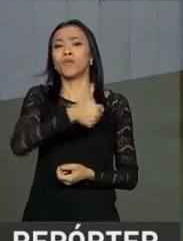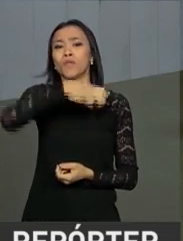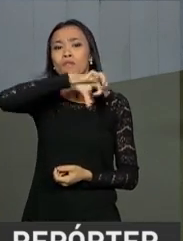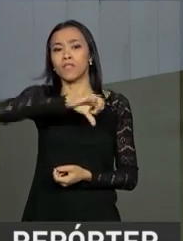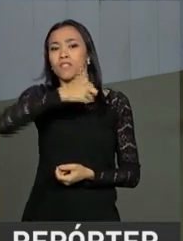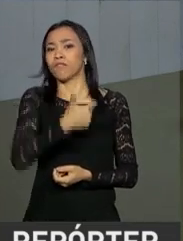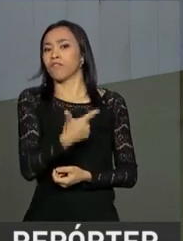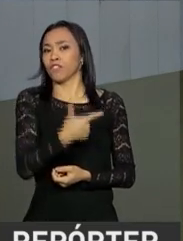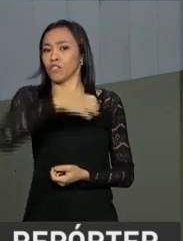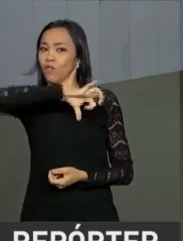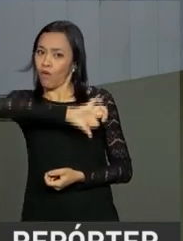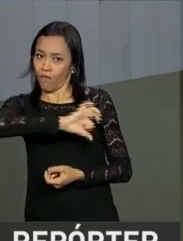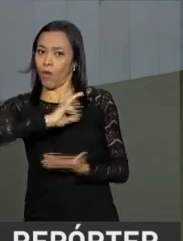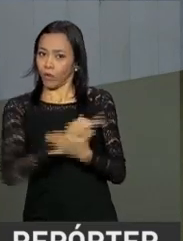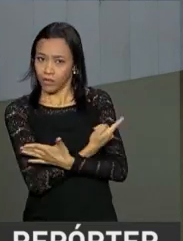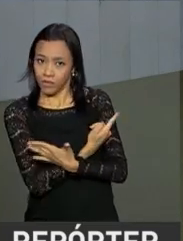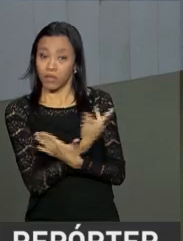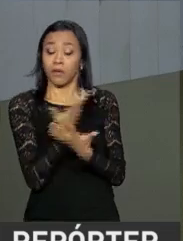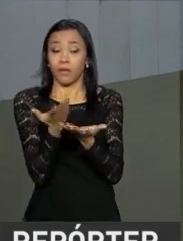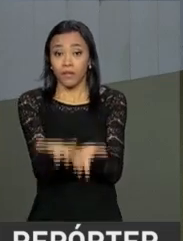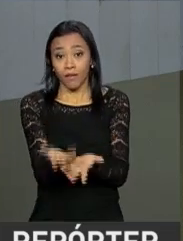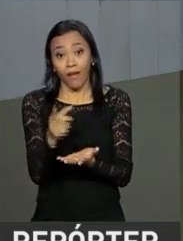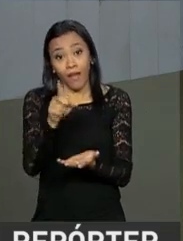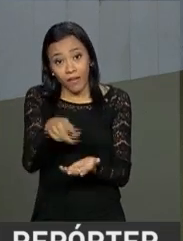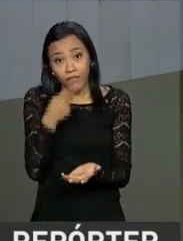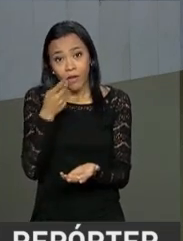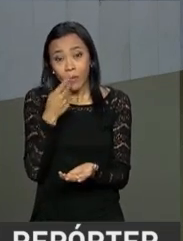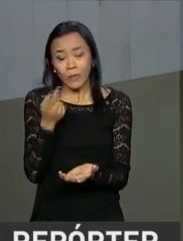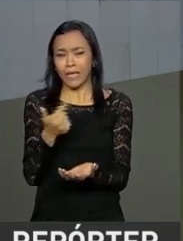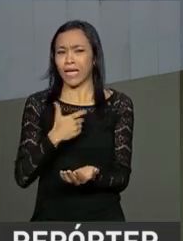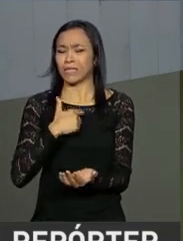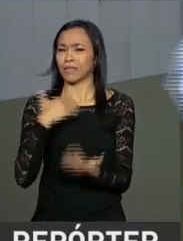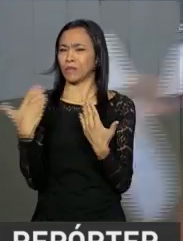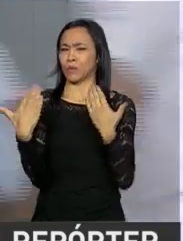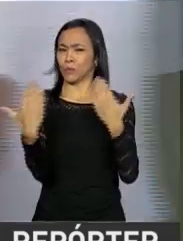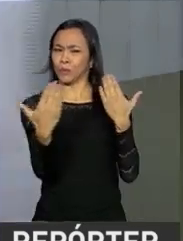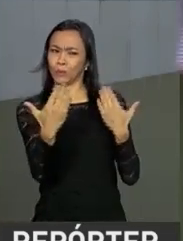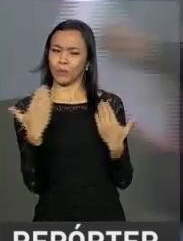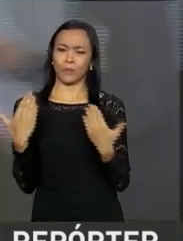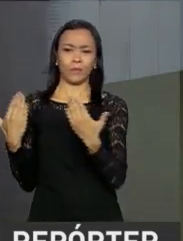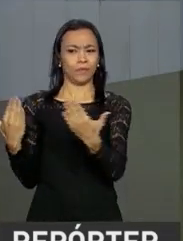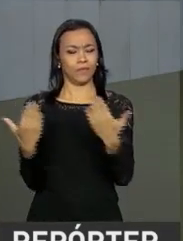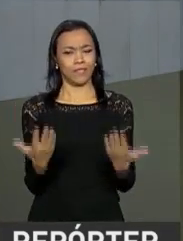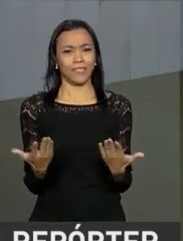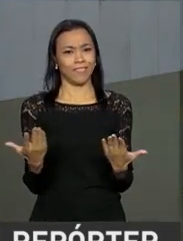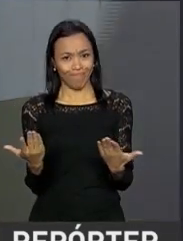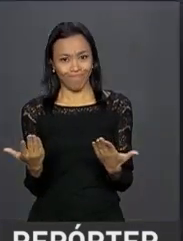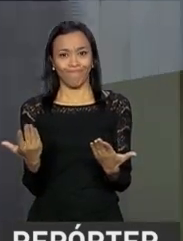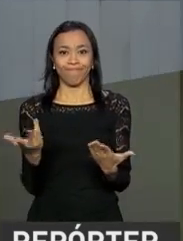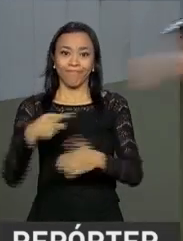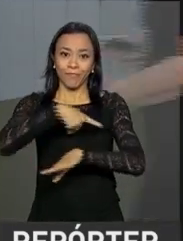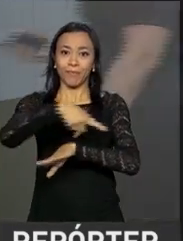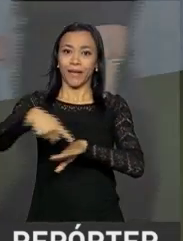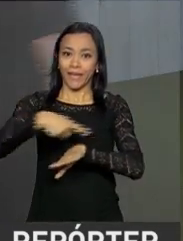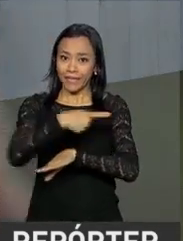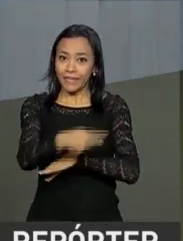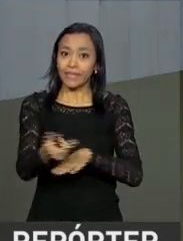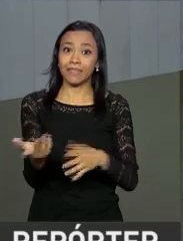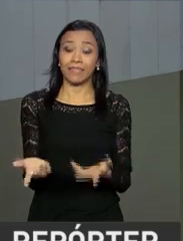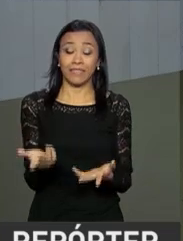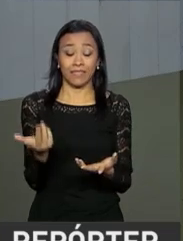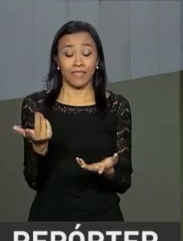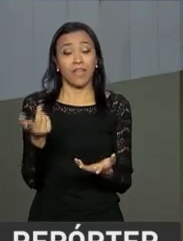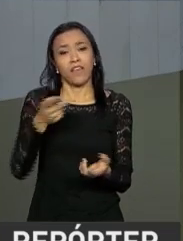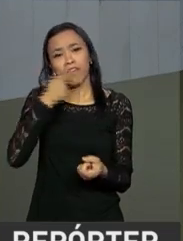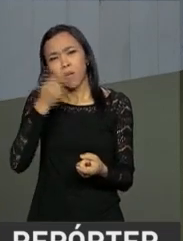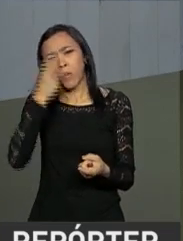a questão fiscal, a dúvida e a desconfiança com relação à capacidade do Estado brasileiro de se financiar. Ele